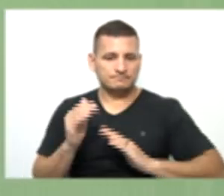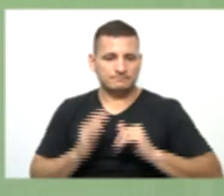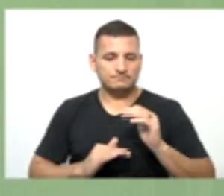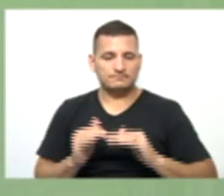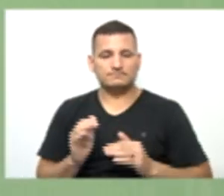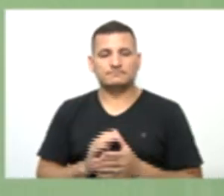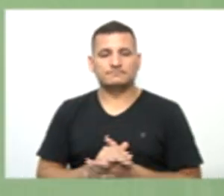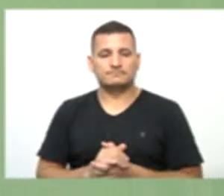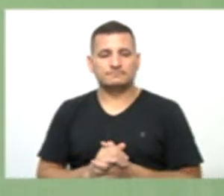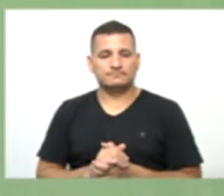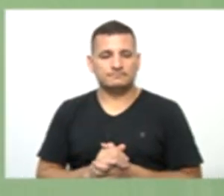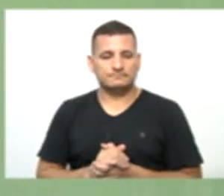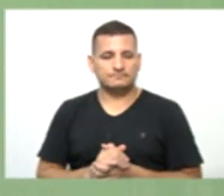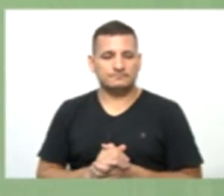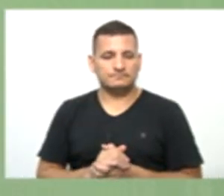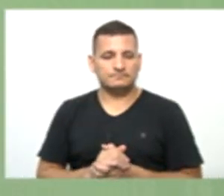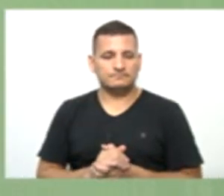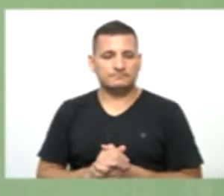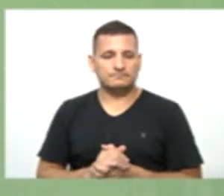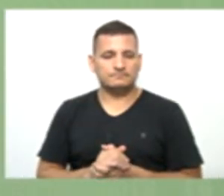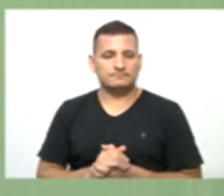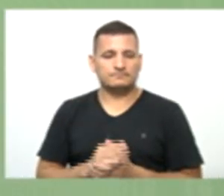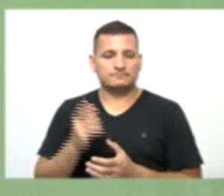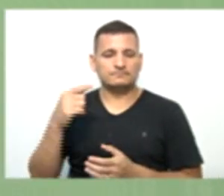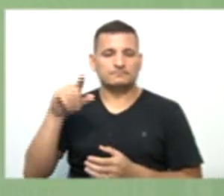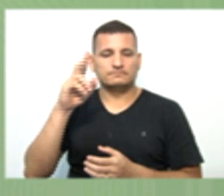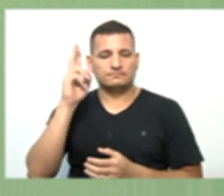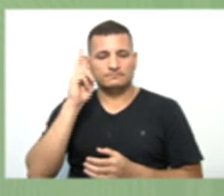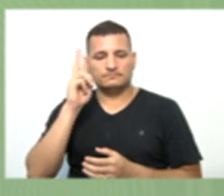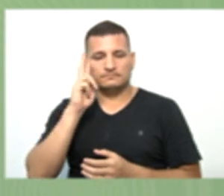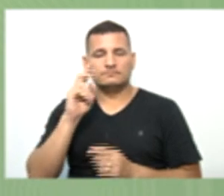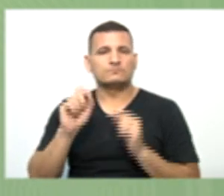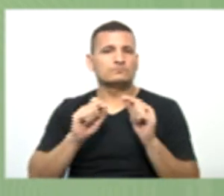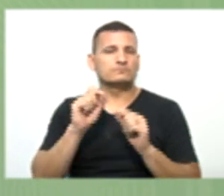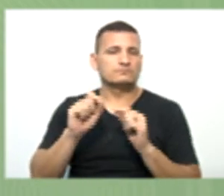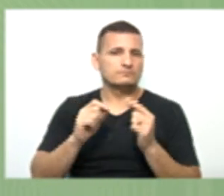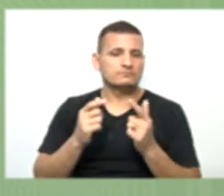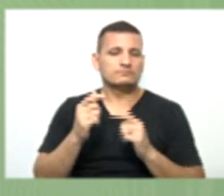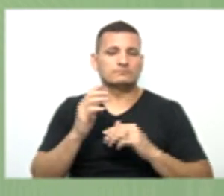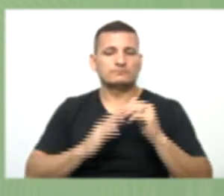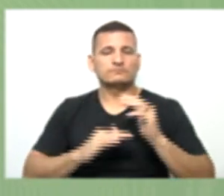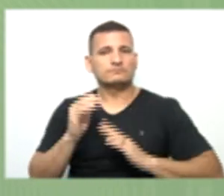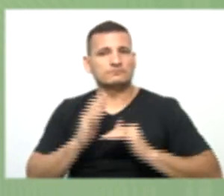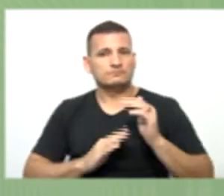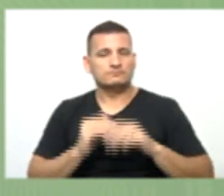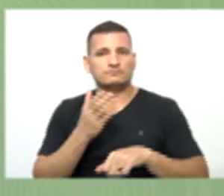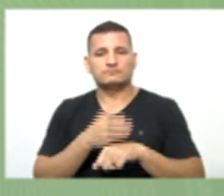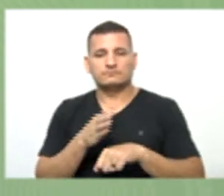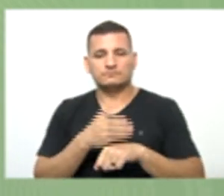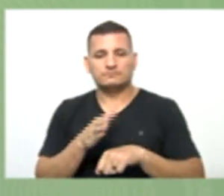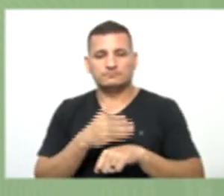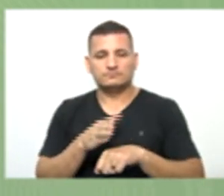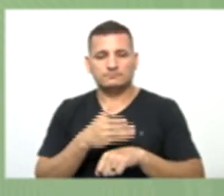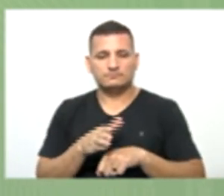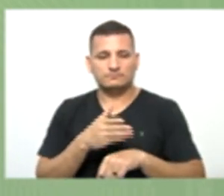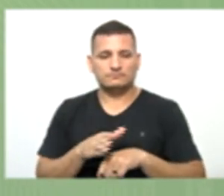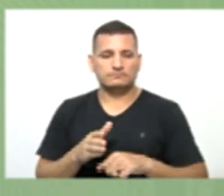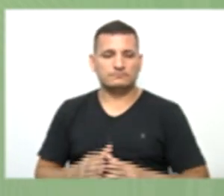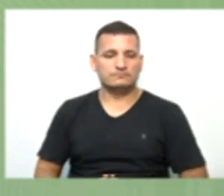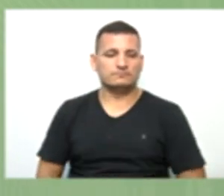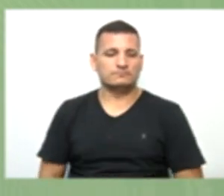prática profissional, olha só, lembra daquele, o que é, né? O que é essa